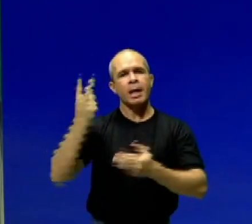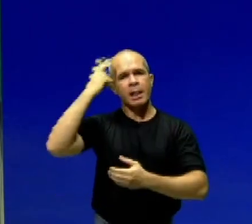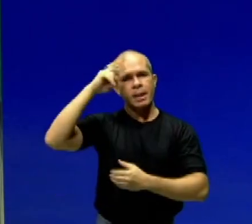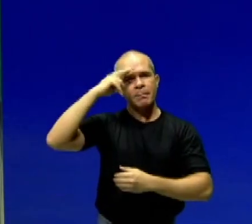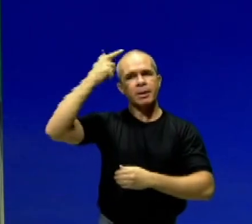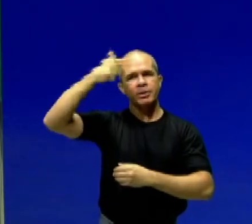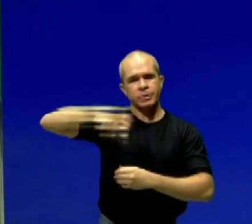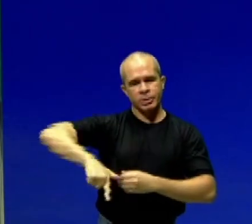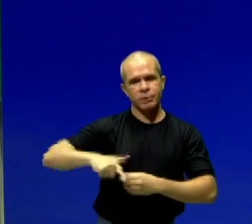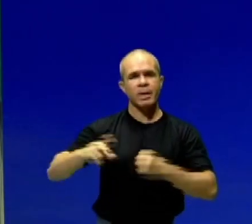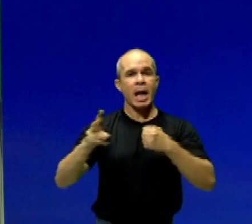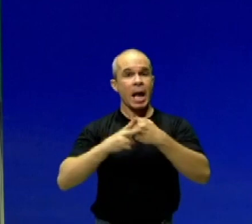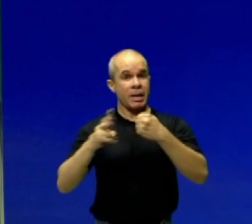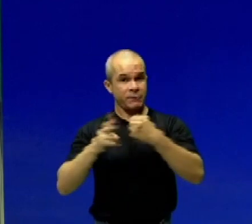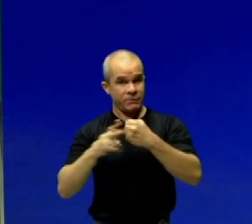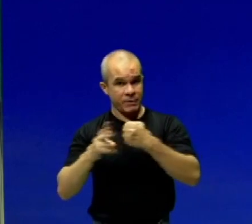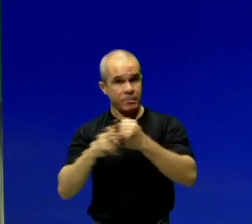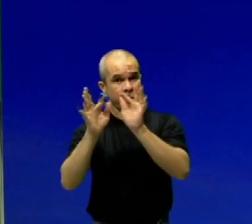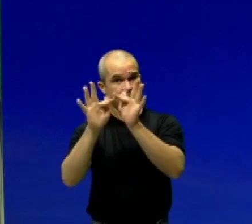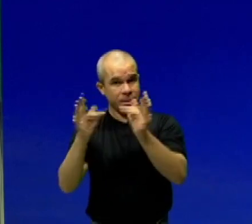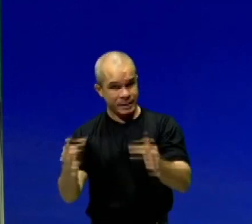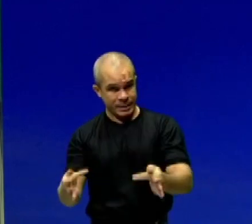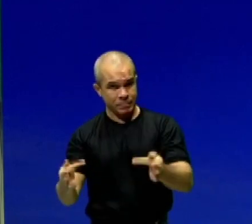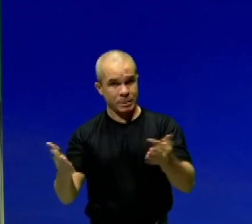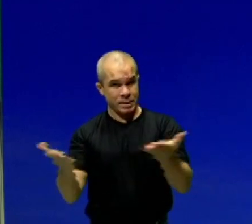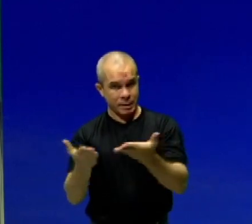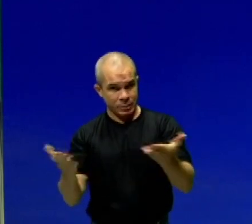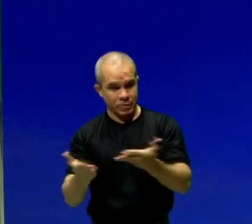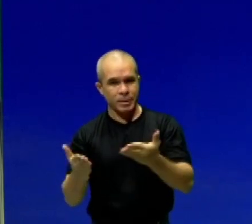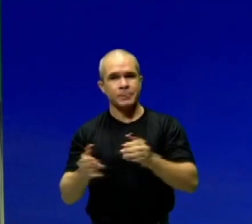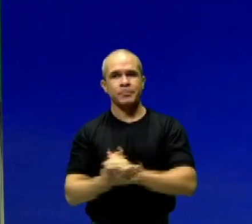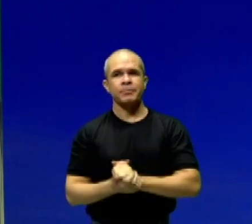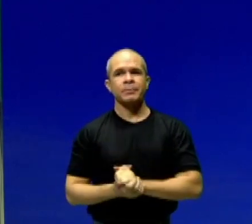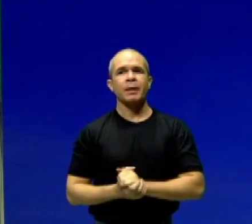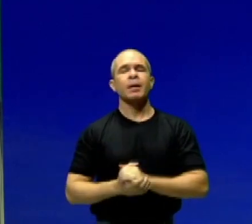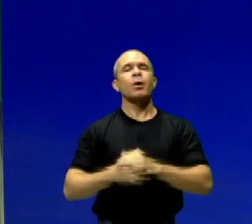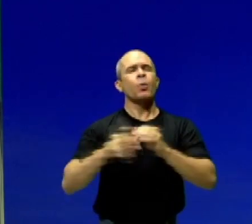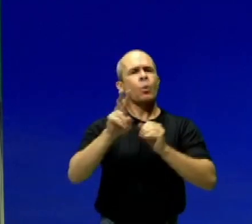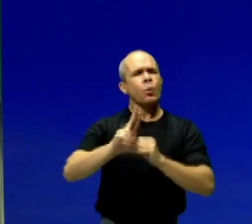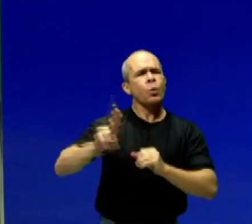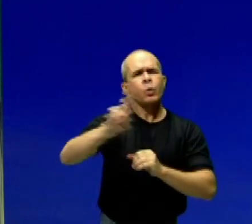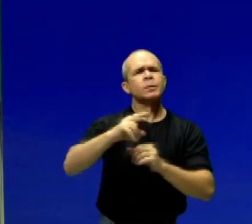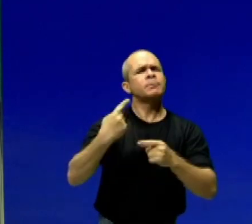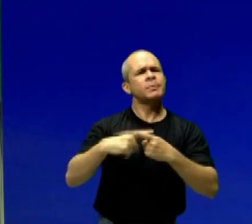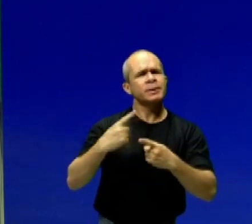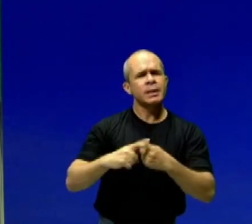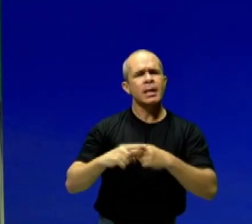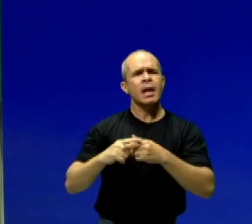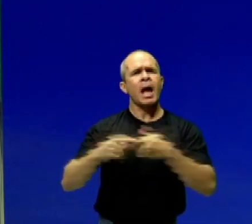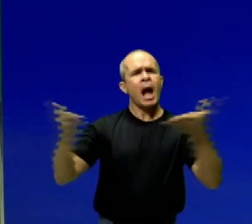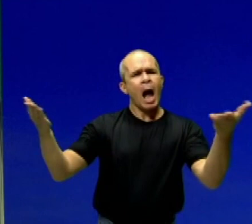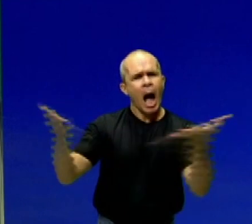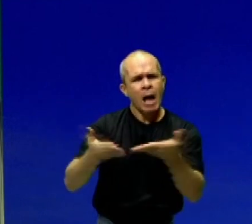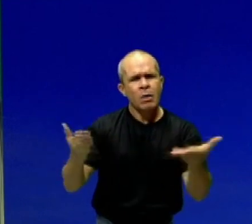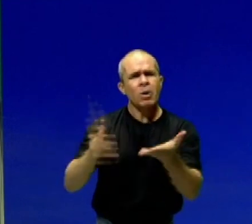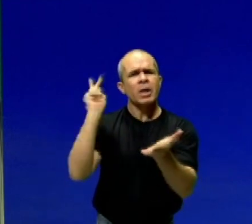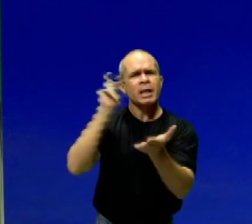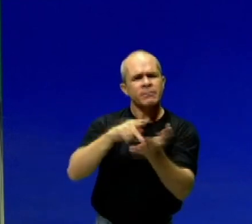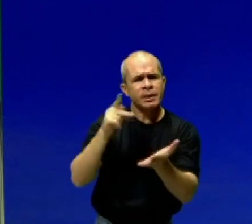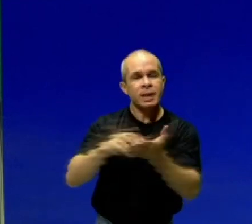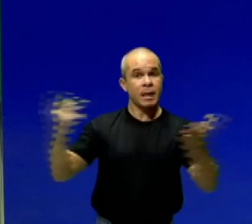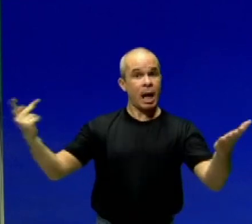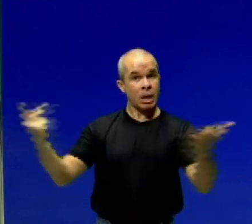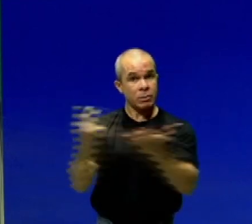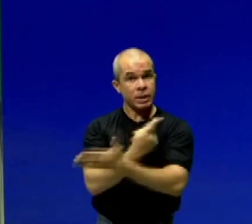simple present e do present continuous. Nós já falamos que o simple present usa para quê? Para fato, rotina, coisas que são